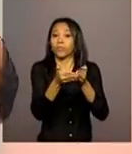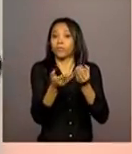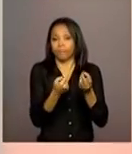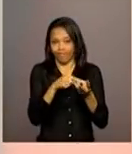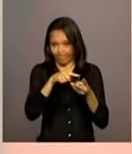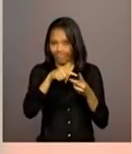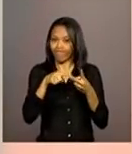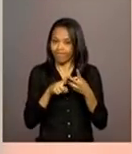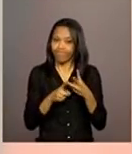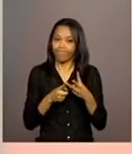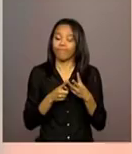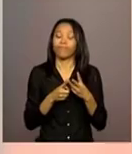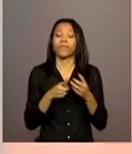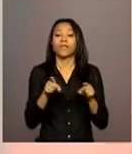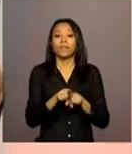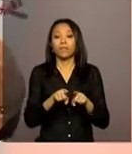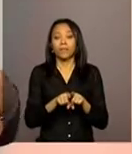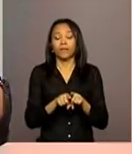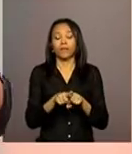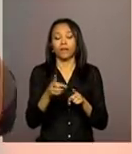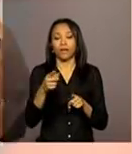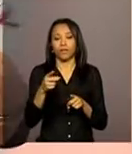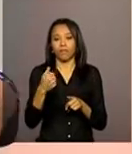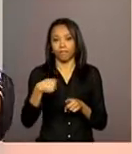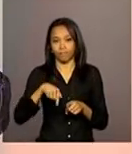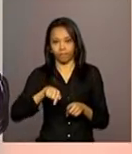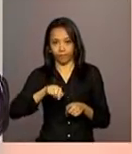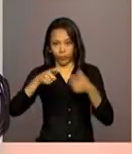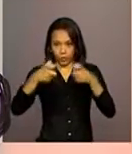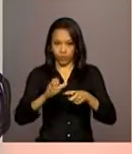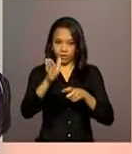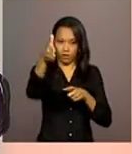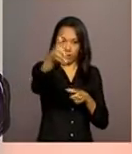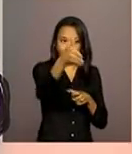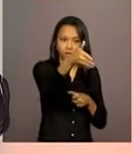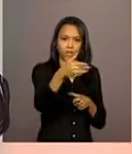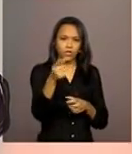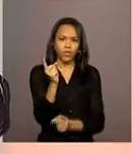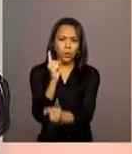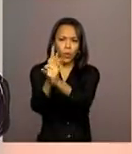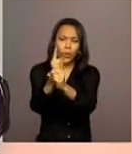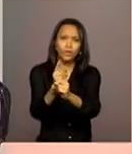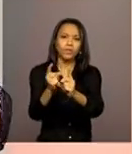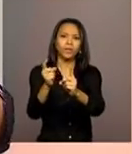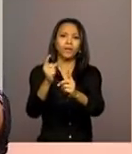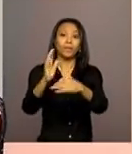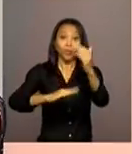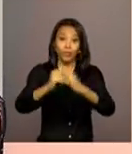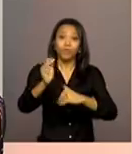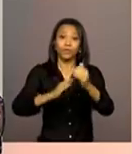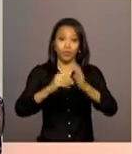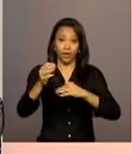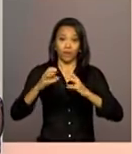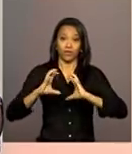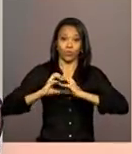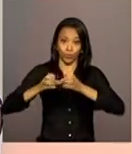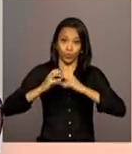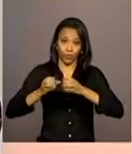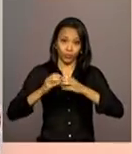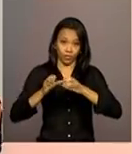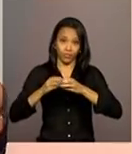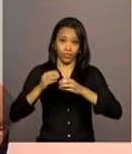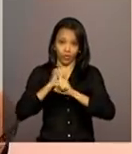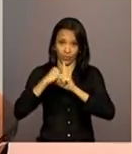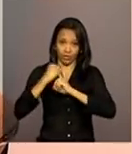e nos Espaços onde a gente tá eh encontra membros das equipes de volante é sempre